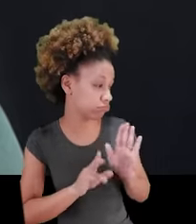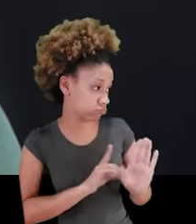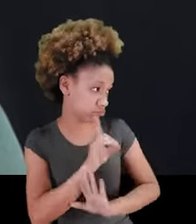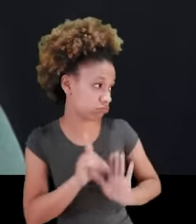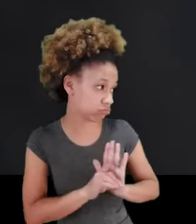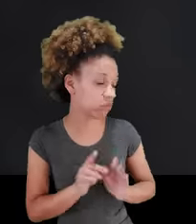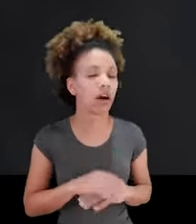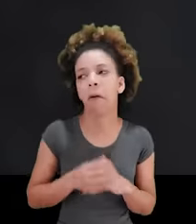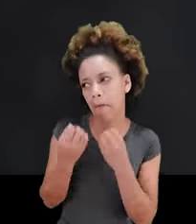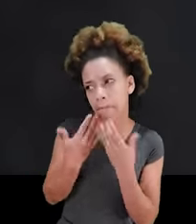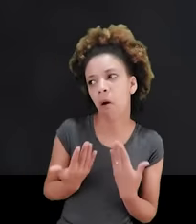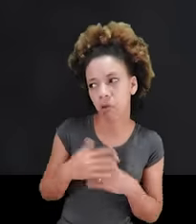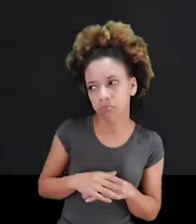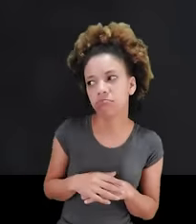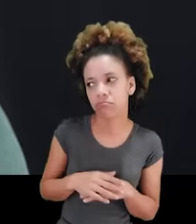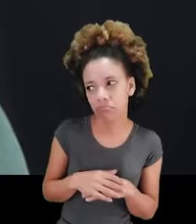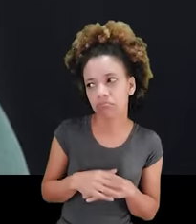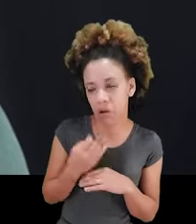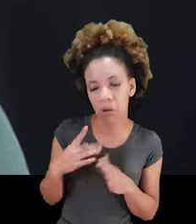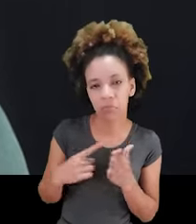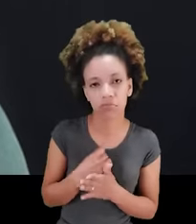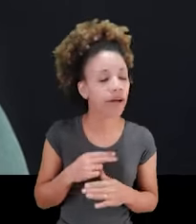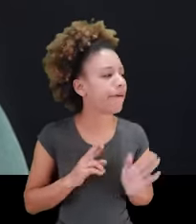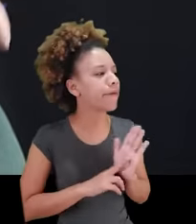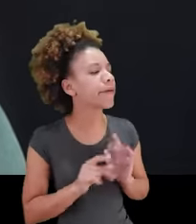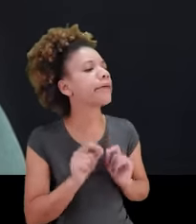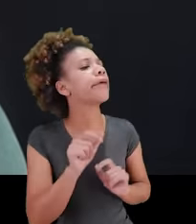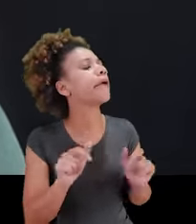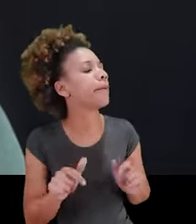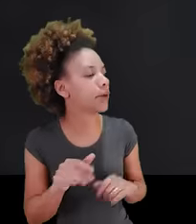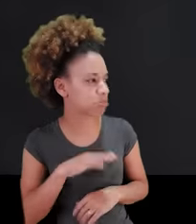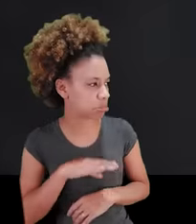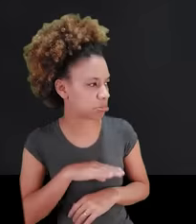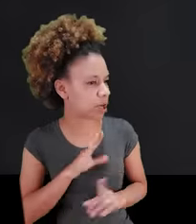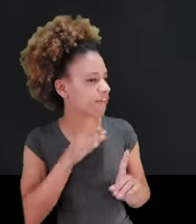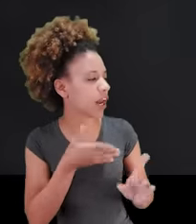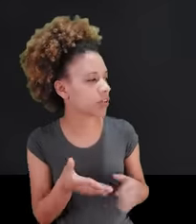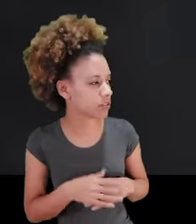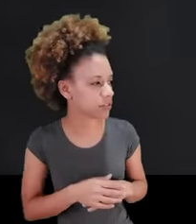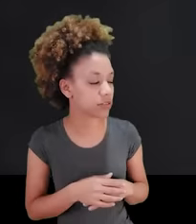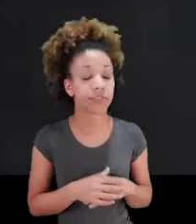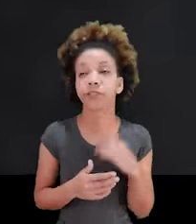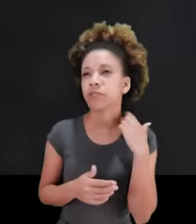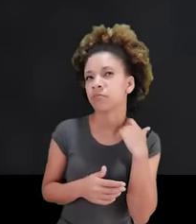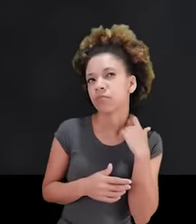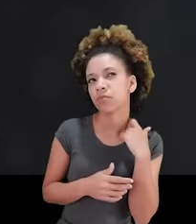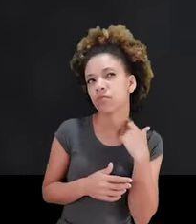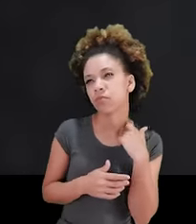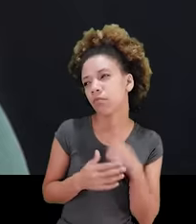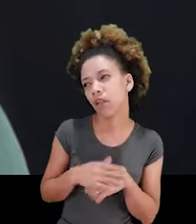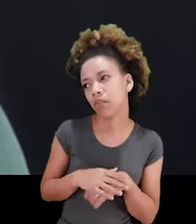que você fala... Boa. Que representa... Boa pergunta. Que o brasileiro fala, tem que conhecer esses caras, assim. Boa pergunta. A maior parte deles está morto,